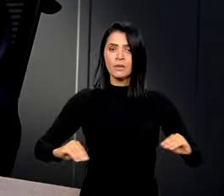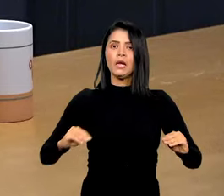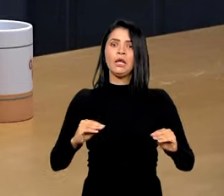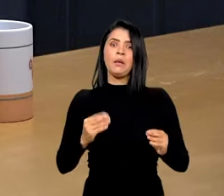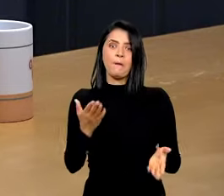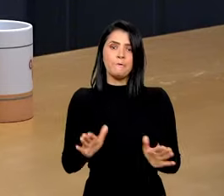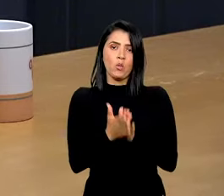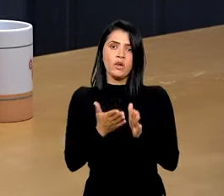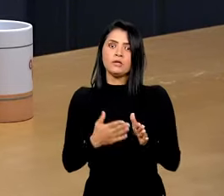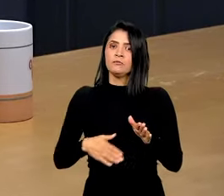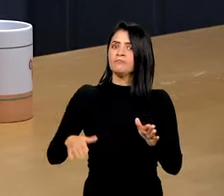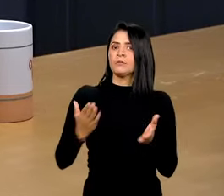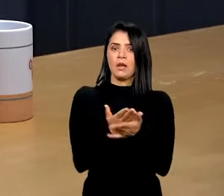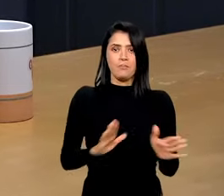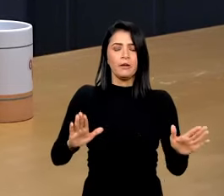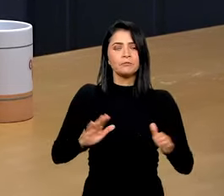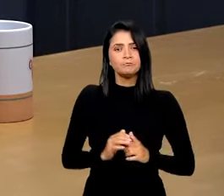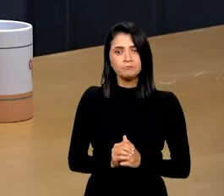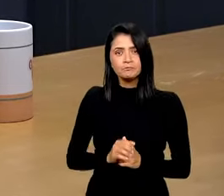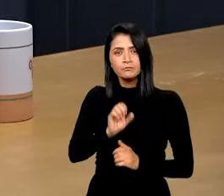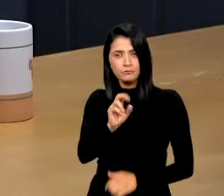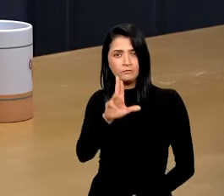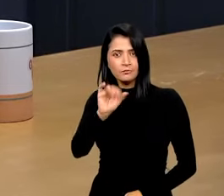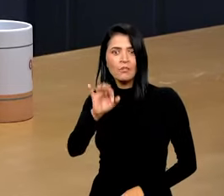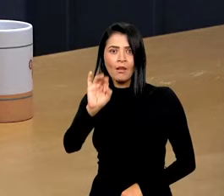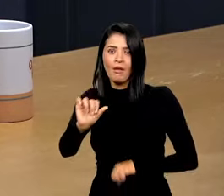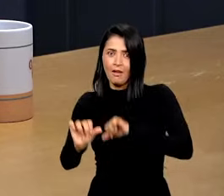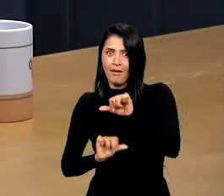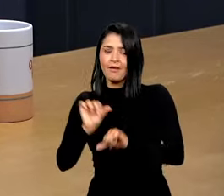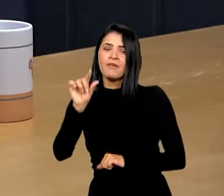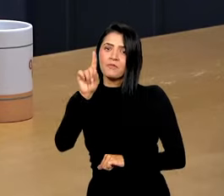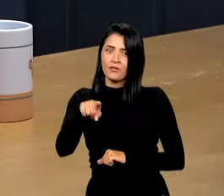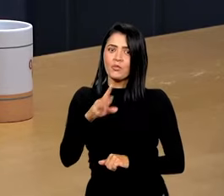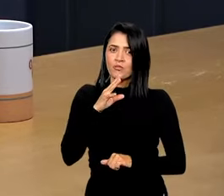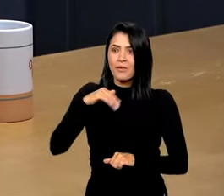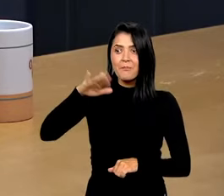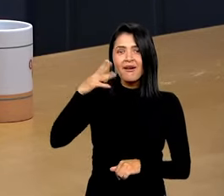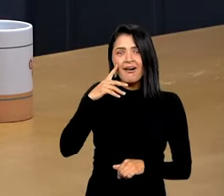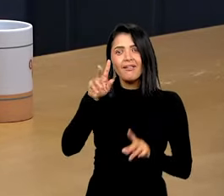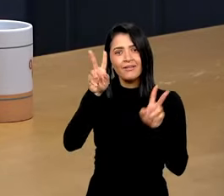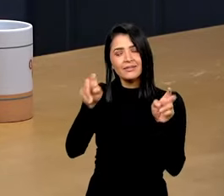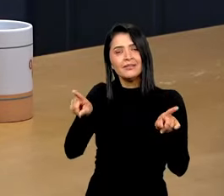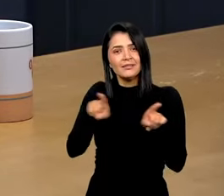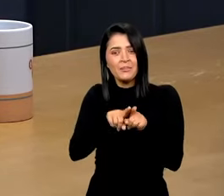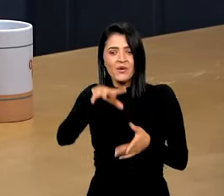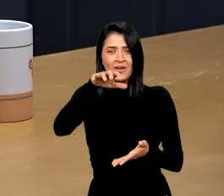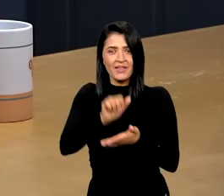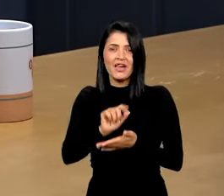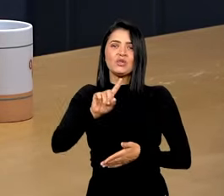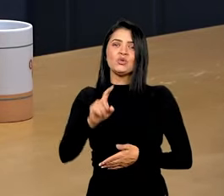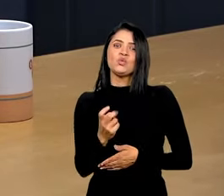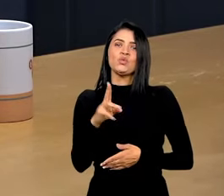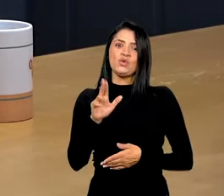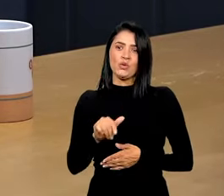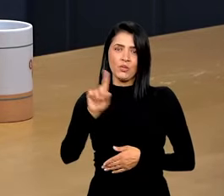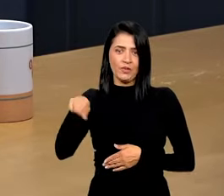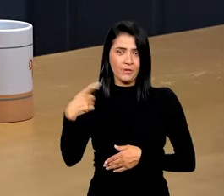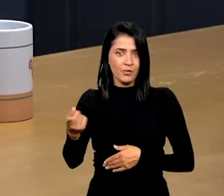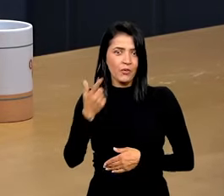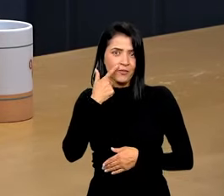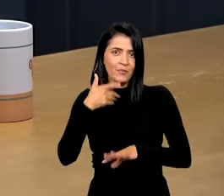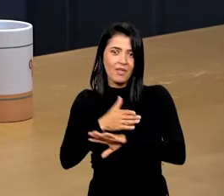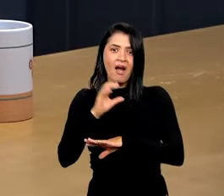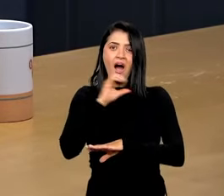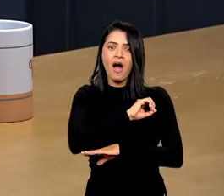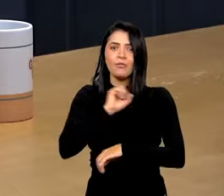pobreza. O SUAS realmente é muito transformador. Nós vamos conhecer mais sobre ele e também sobre o Cadastro Único no